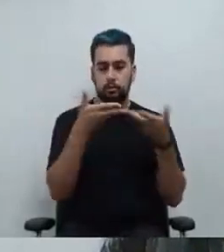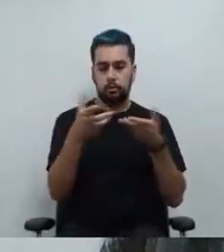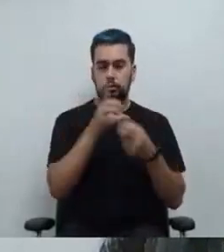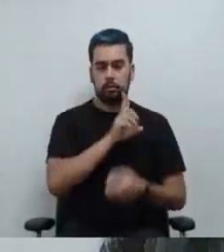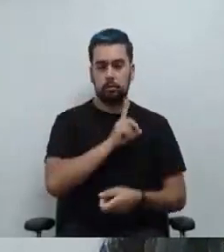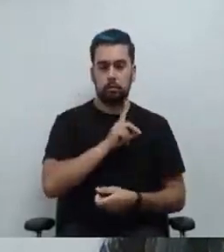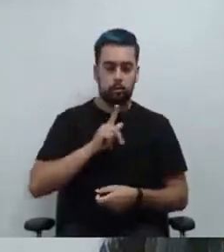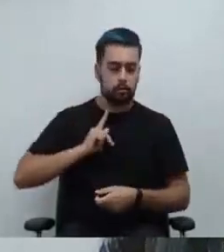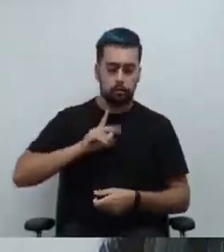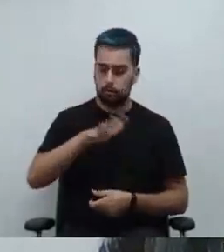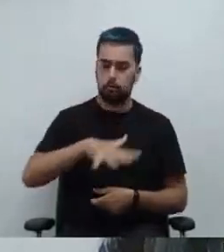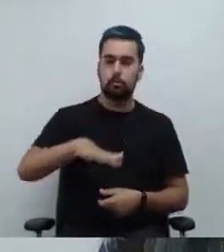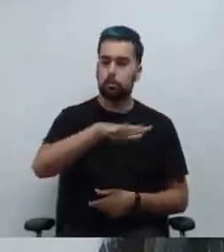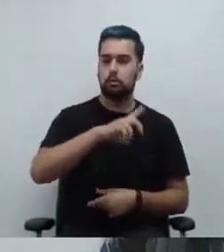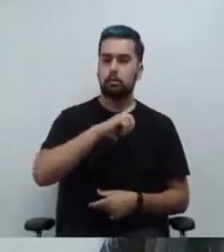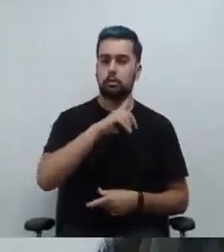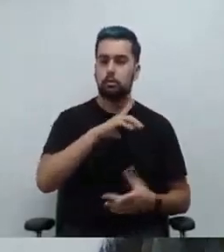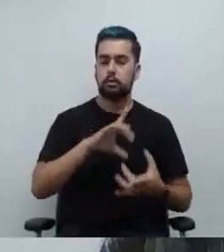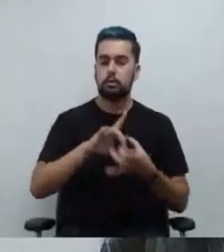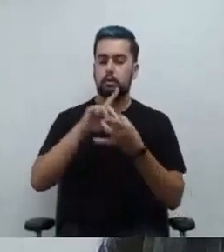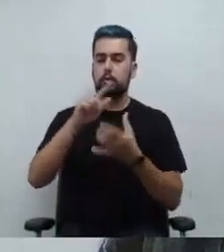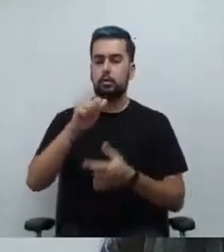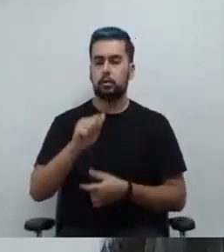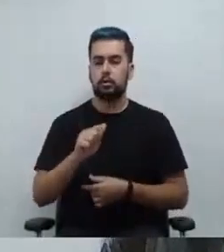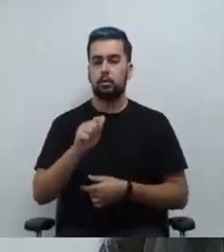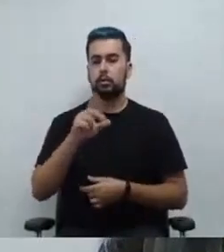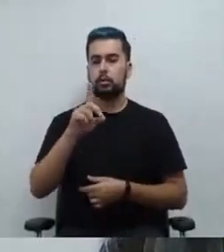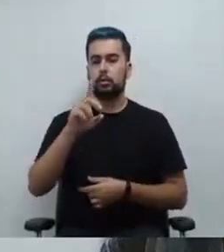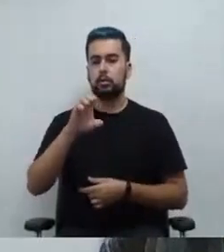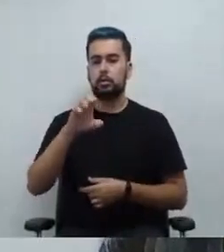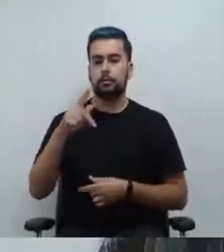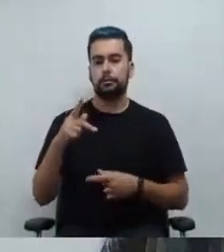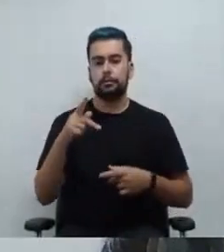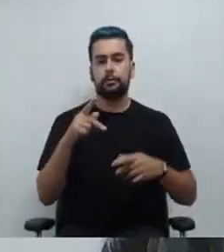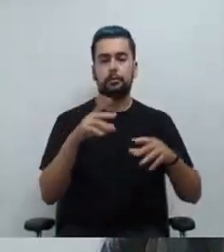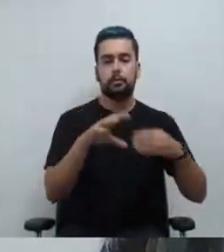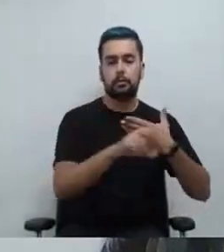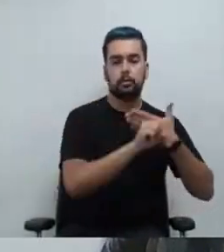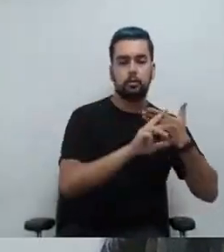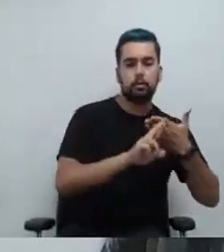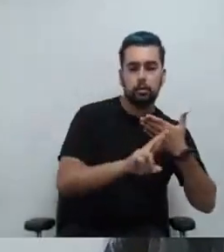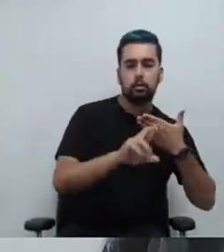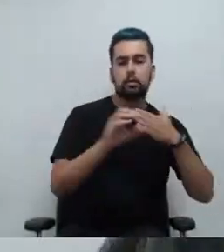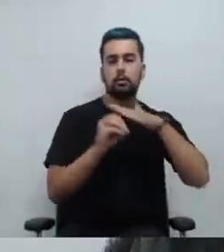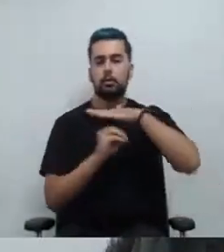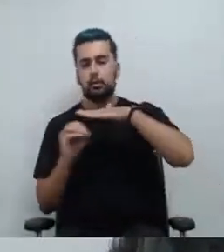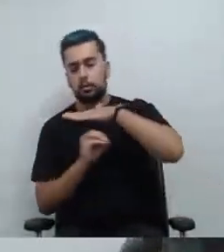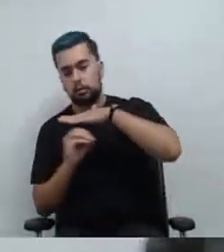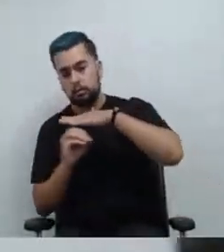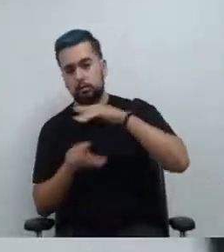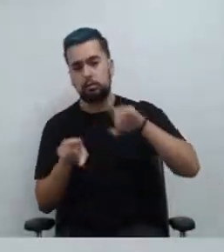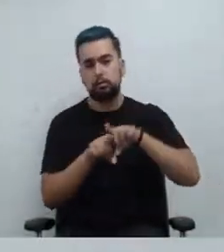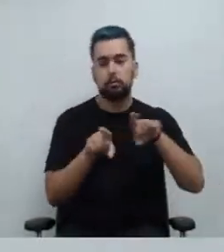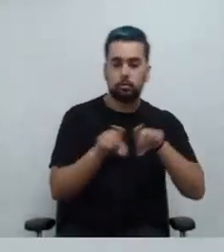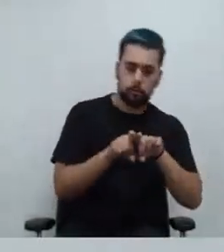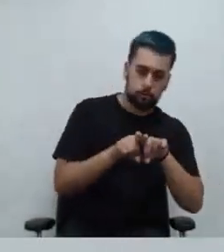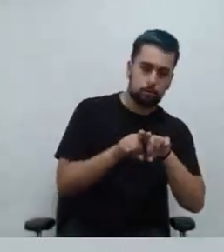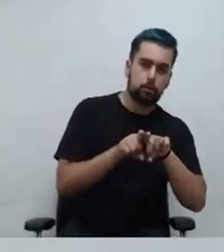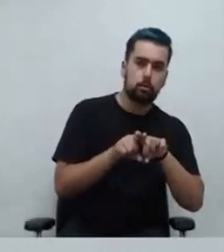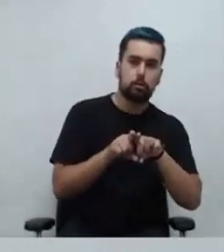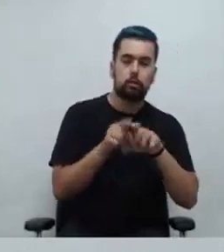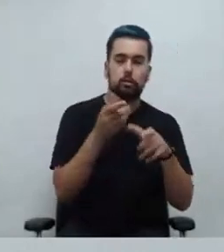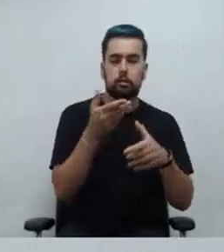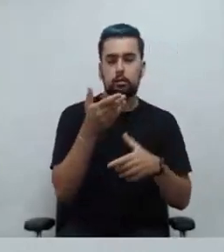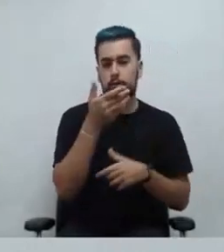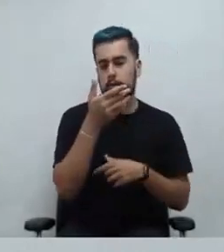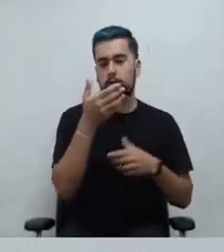Geral que envolva a PADEP, a ouvidoria, as coordenações, a associação de servidores, para que possamos pensar em